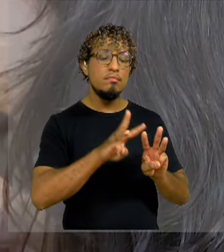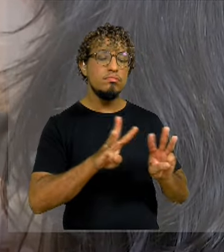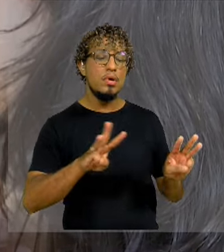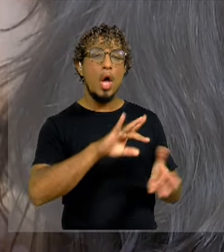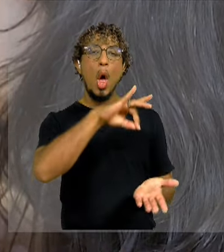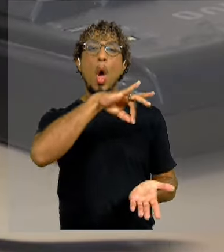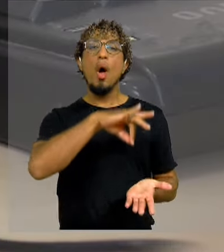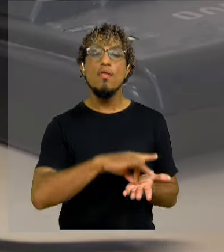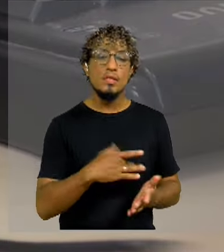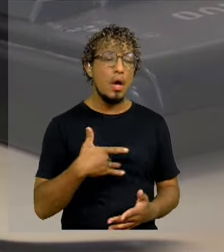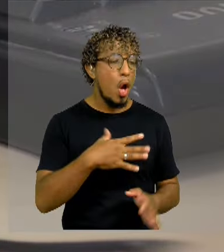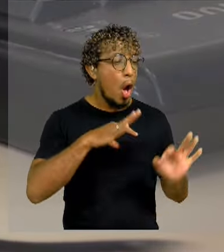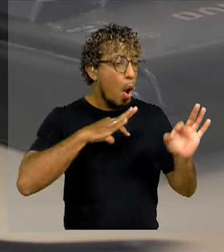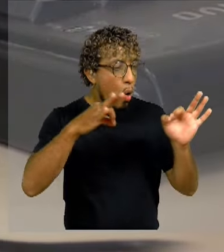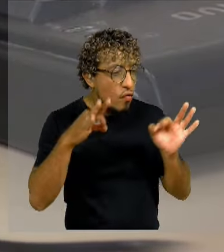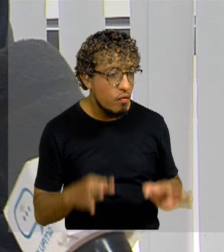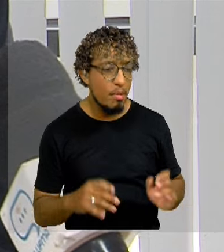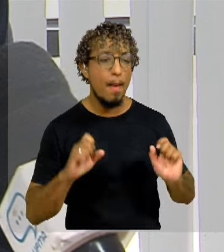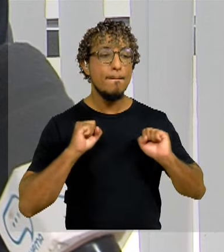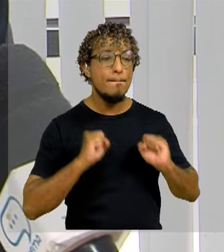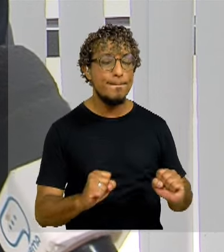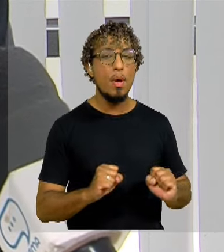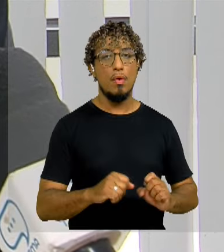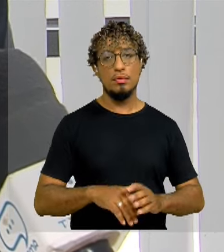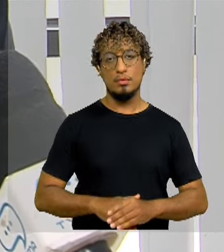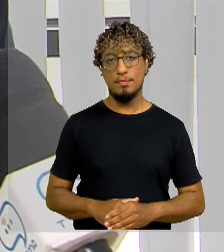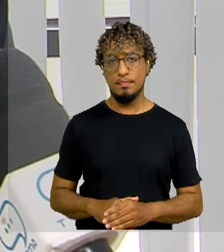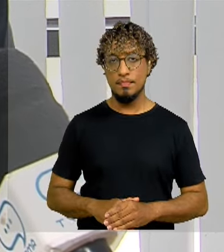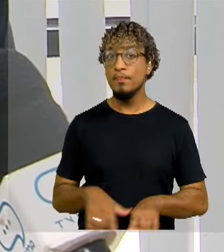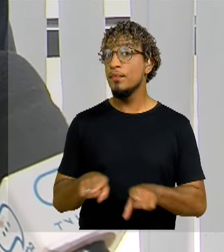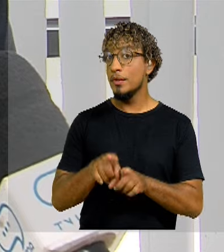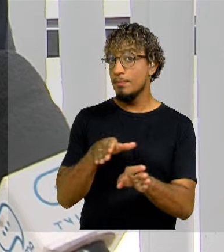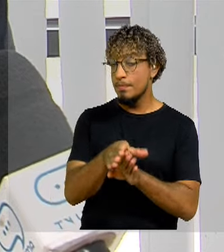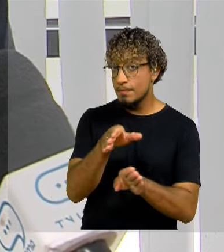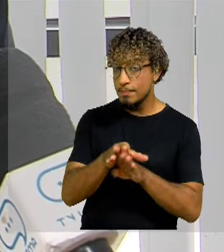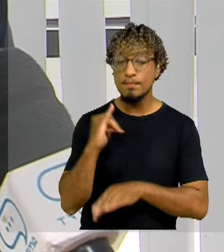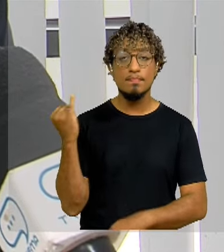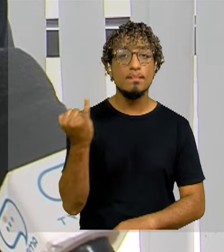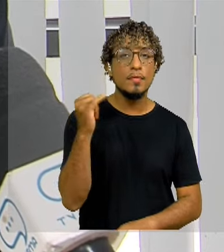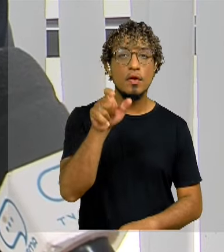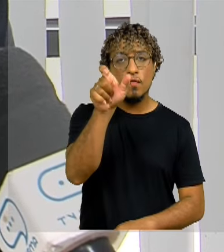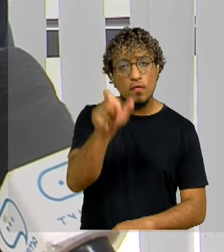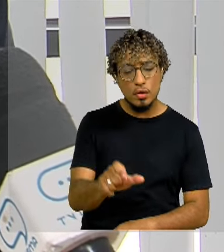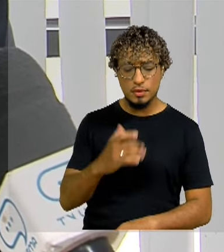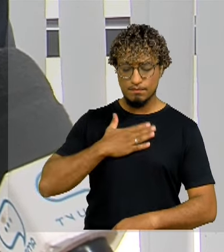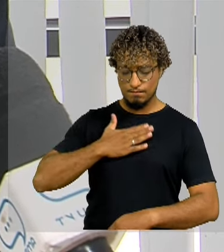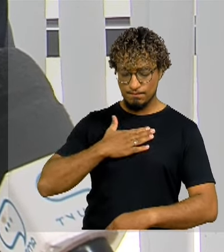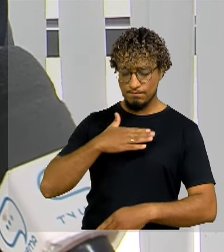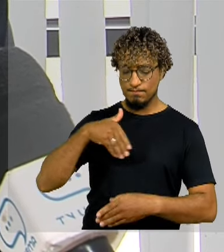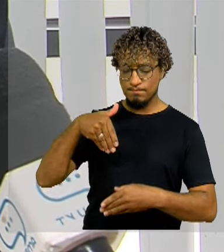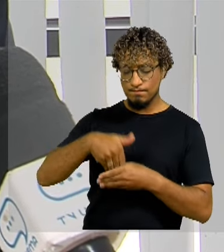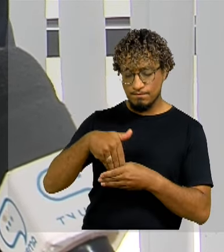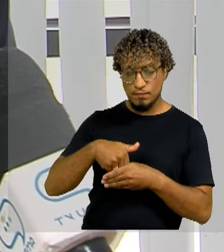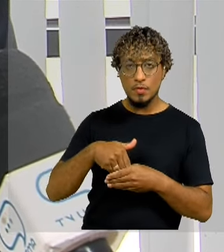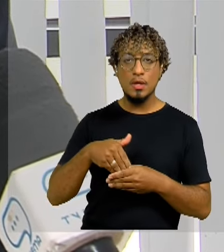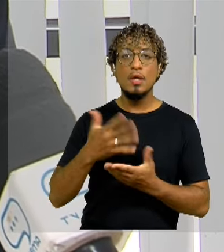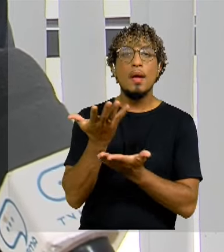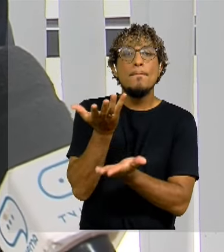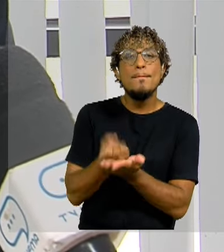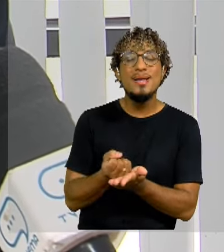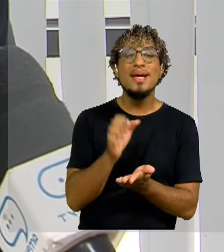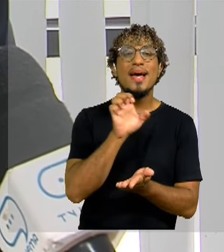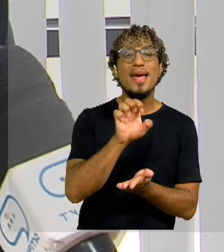oficiais para confirmar a regularização uma recomendação que eu acho que é bastante viável é o eleitor já baixar de antemão já o o ET